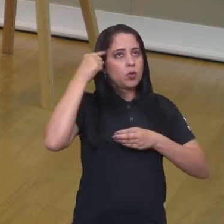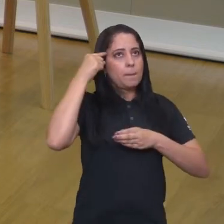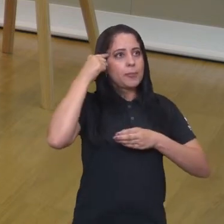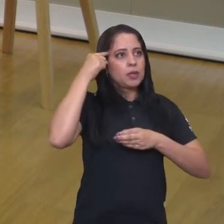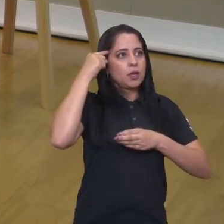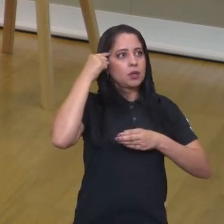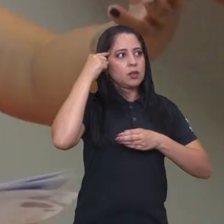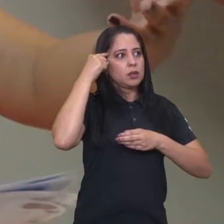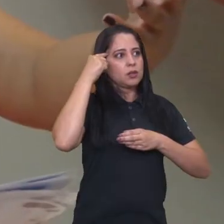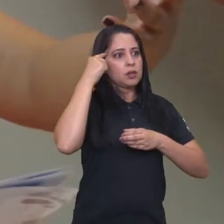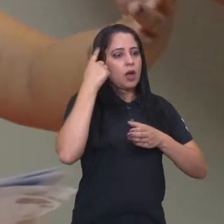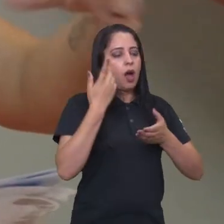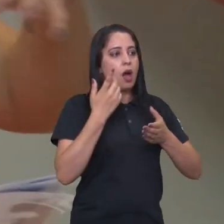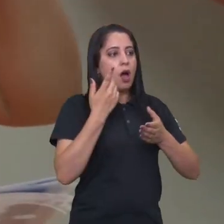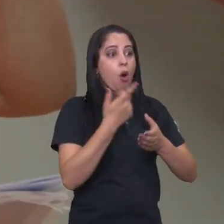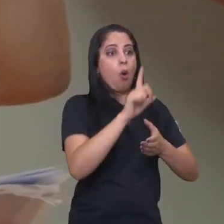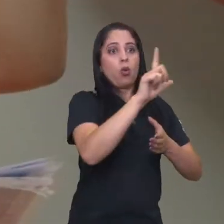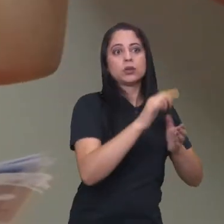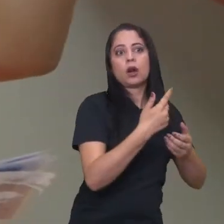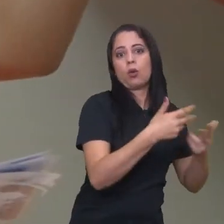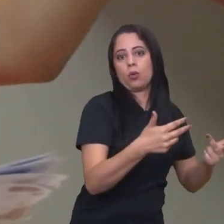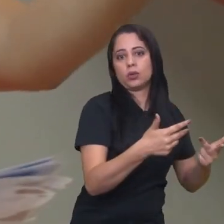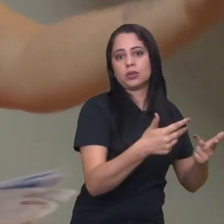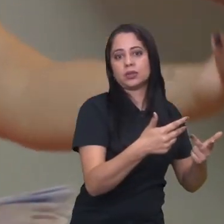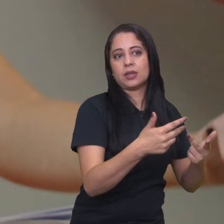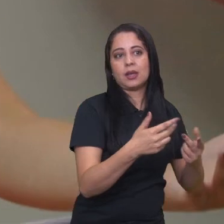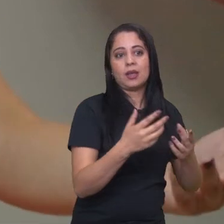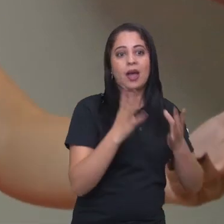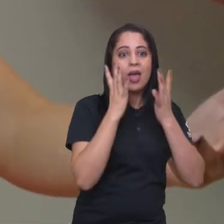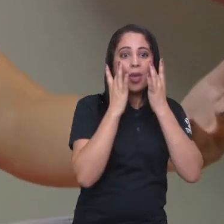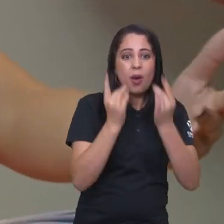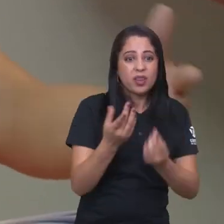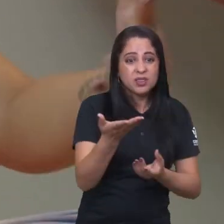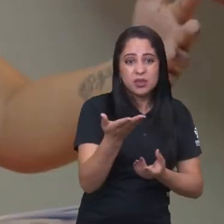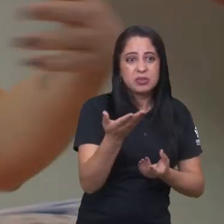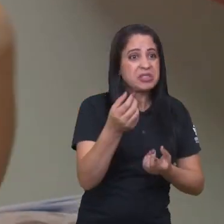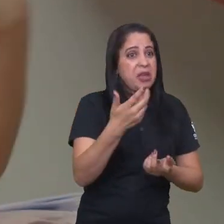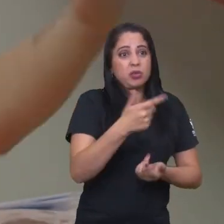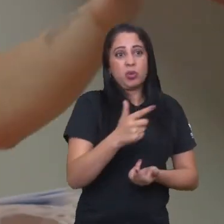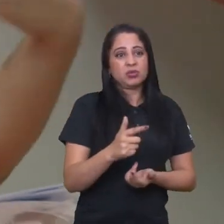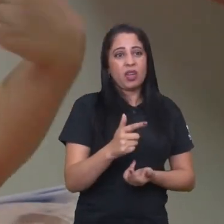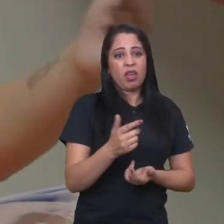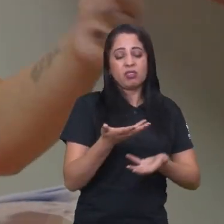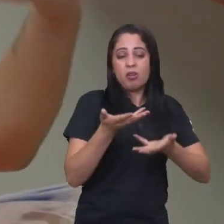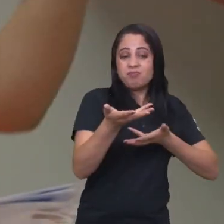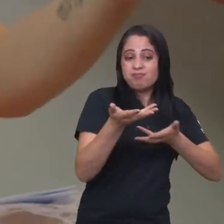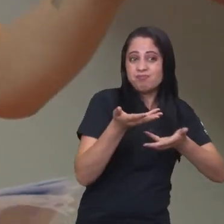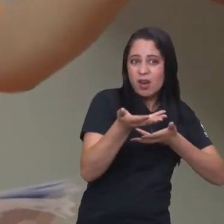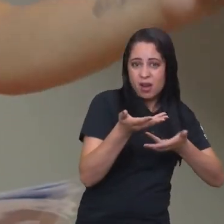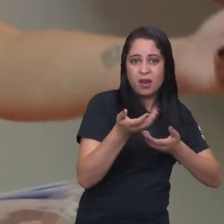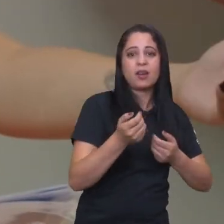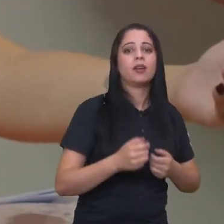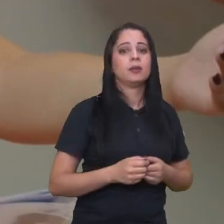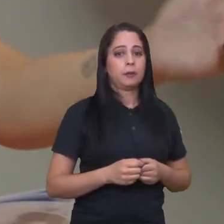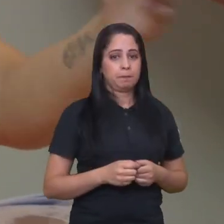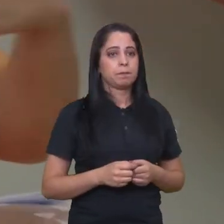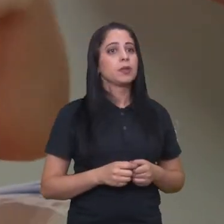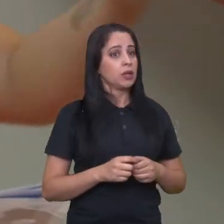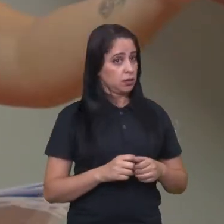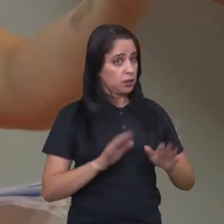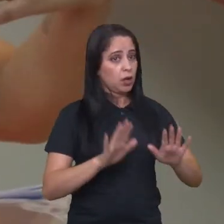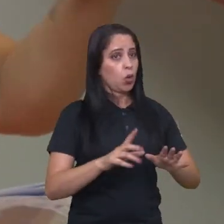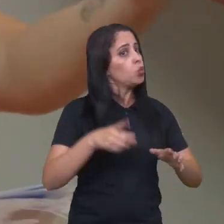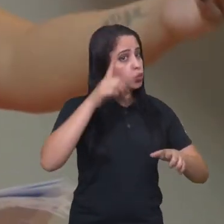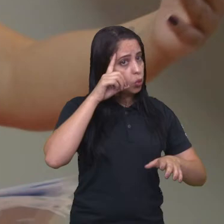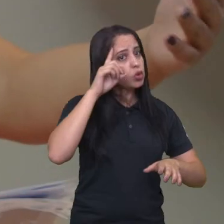estou preocupada na próxima pergunta e acabo não prestando atenção na sua resposta. Mas aí você não interage, você não vive aquele momento. Isso não